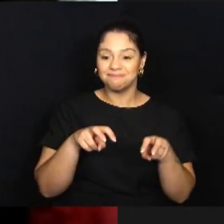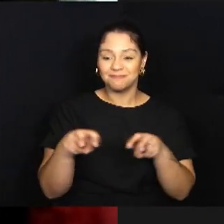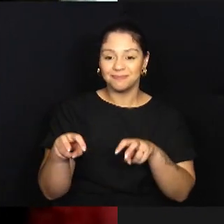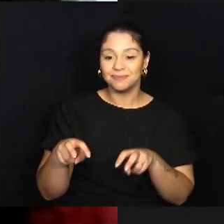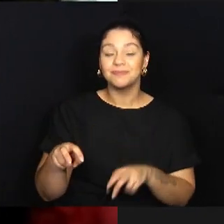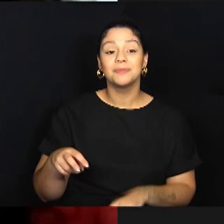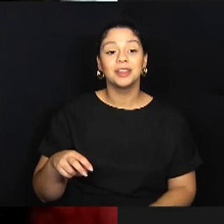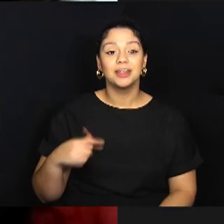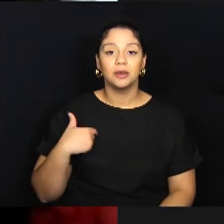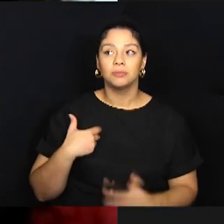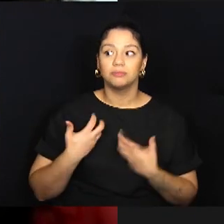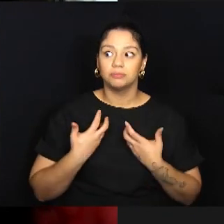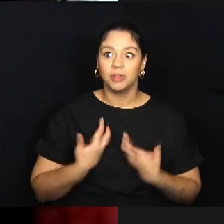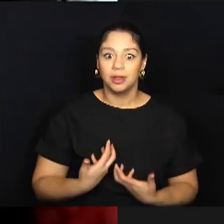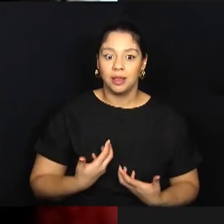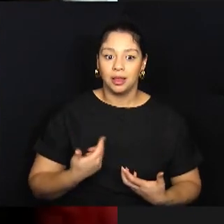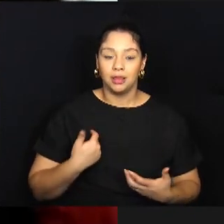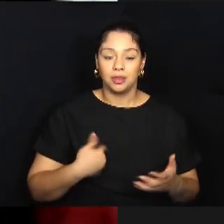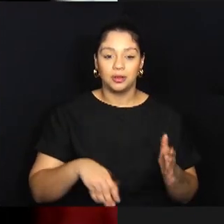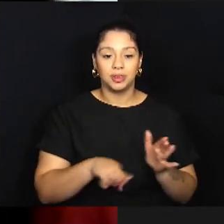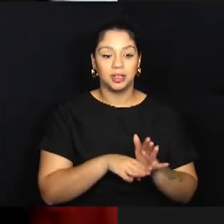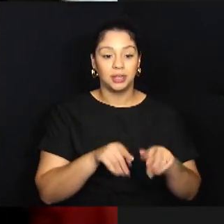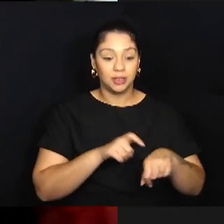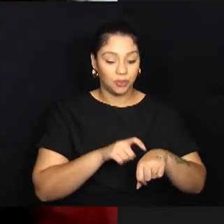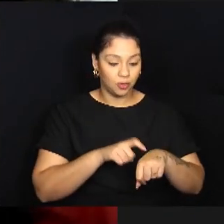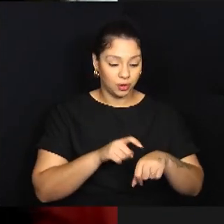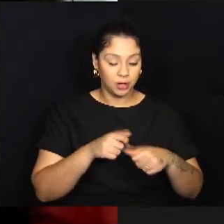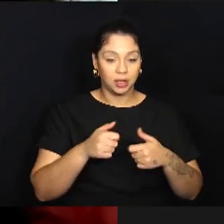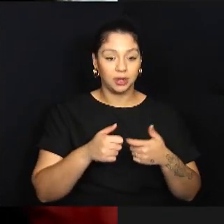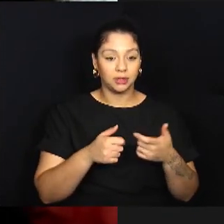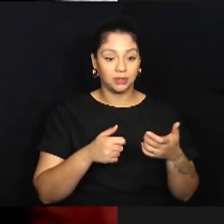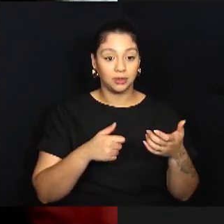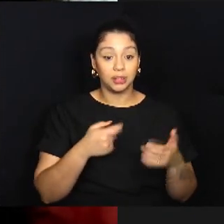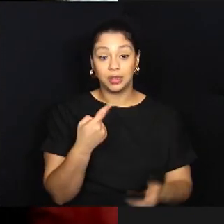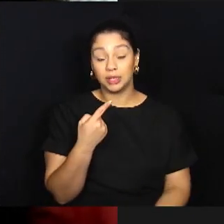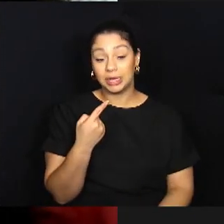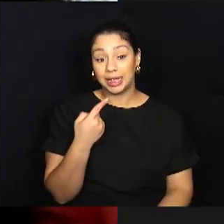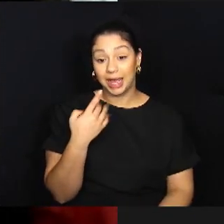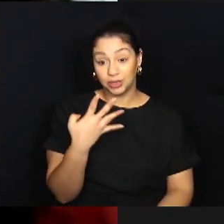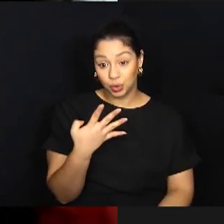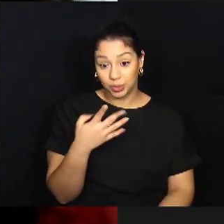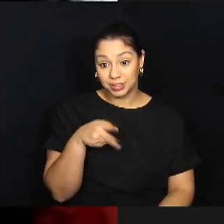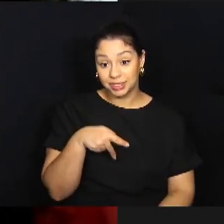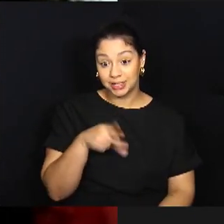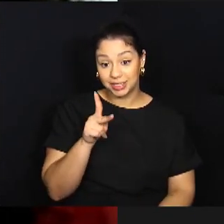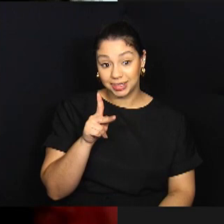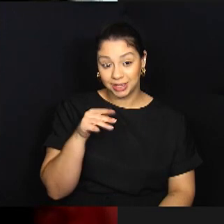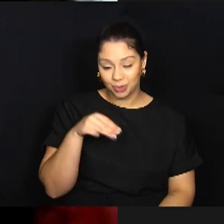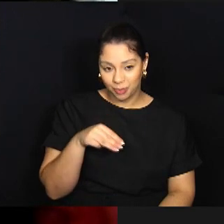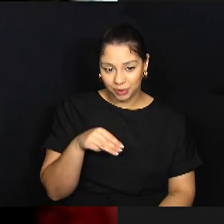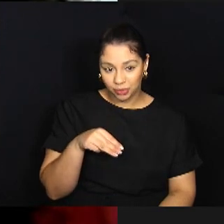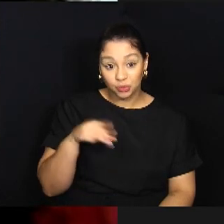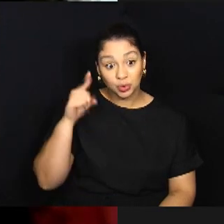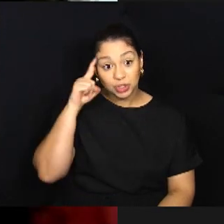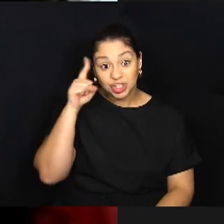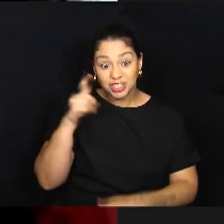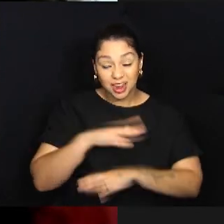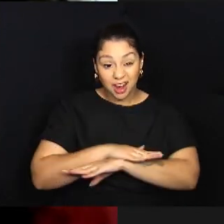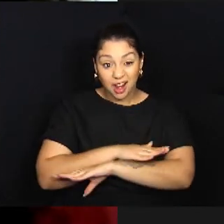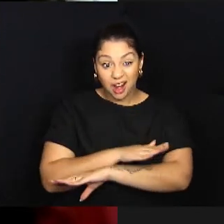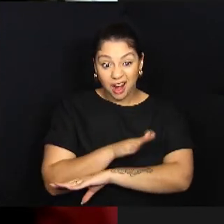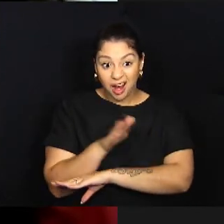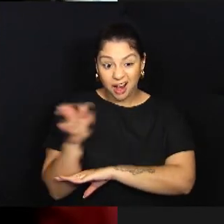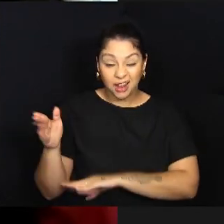Eu cheguei e falei, eu vou ver no Google quanta gente andou. Nós caminhamos 14 quilômetros durante todo o dia, andando